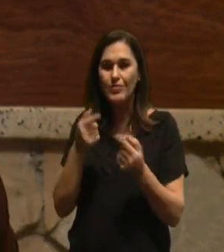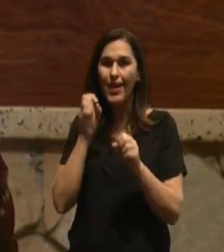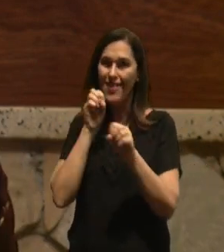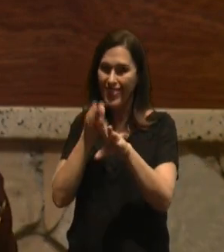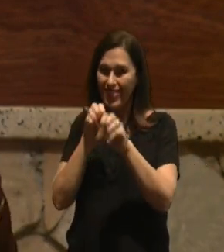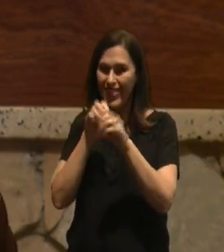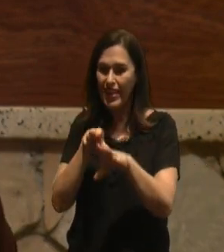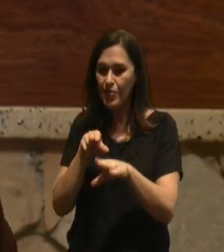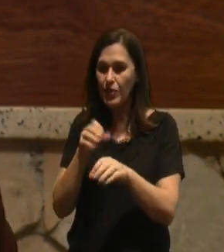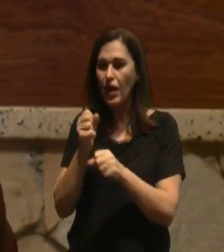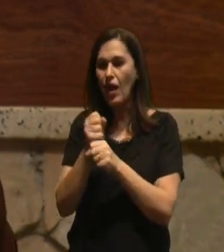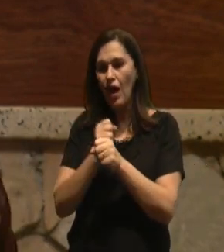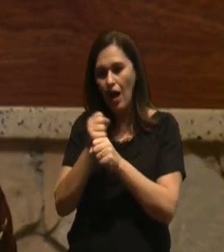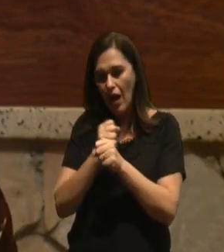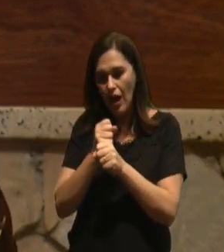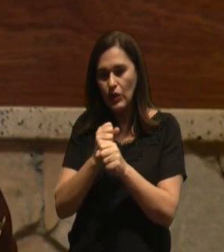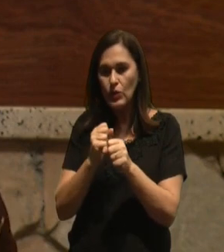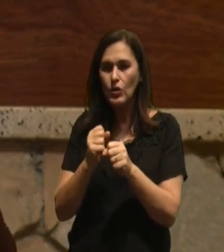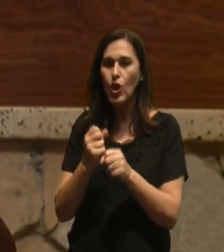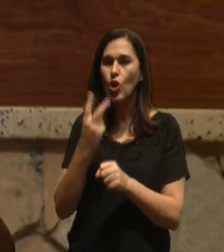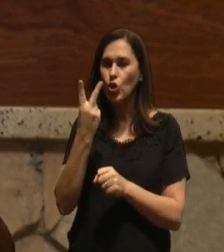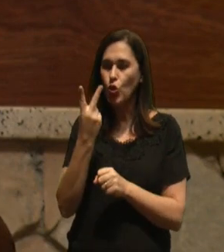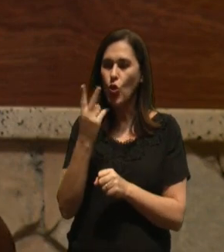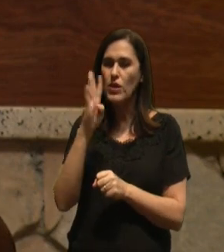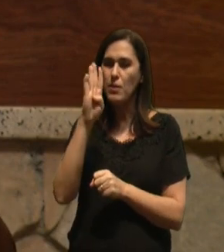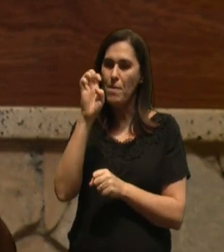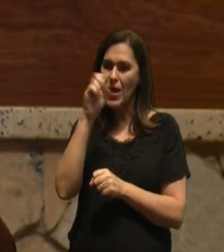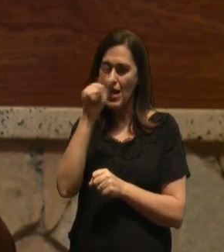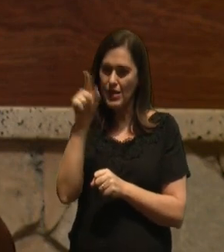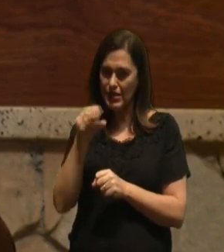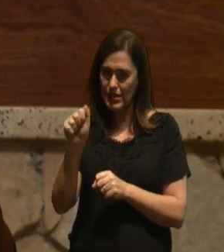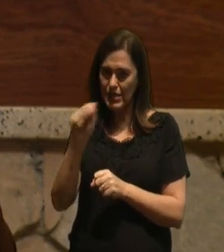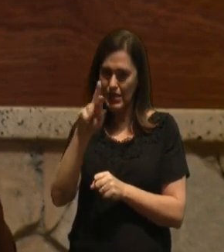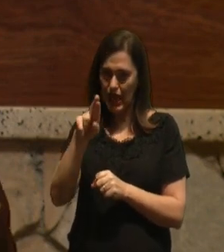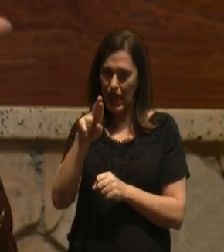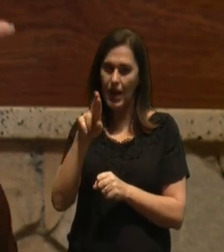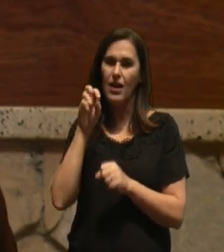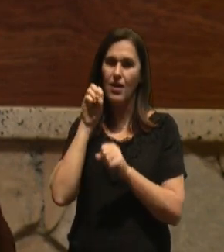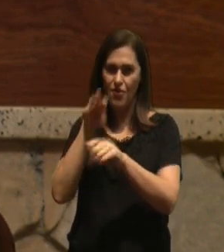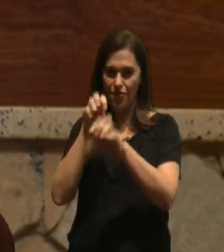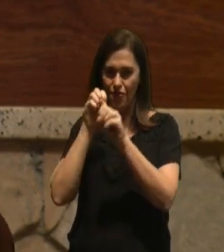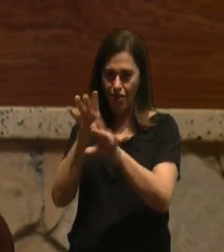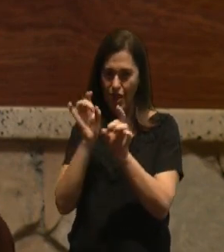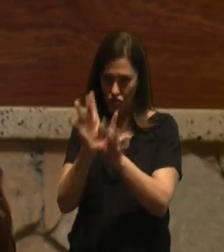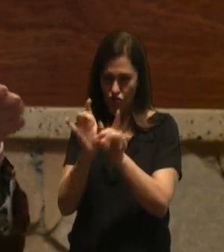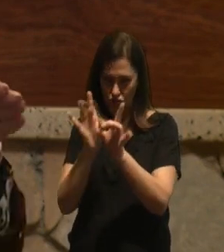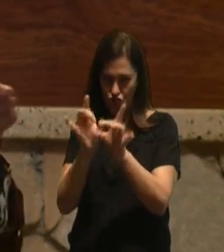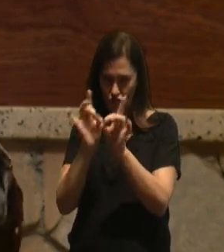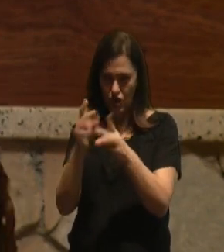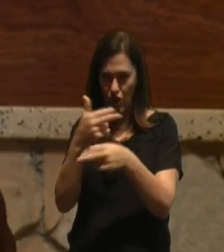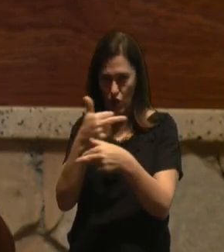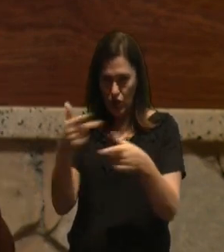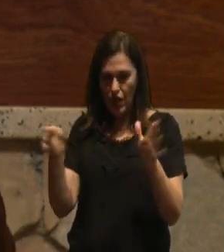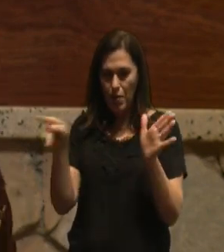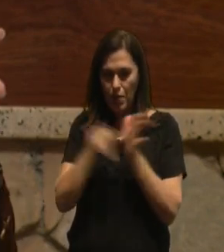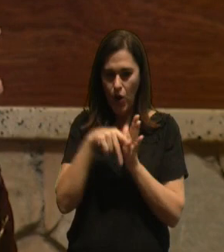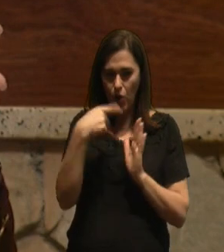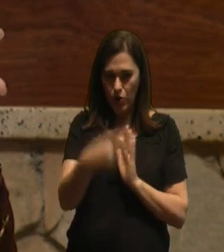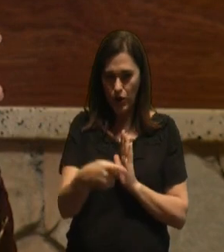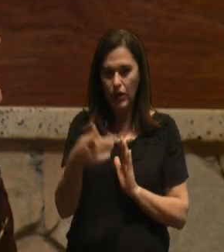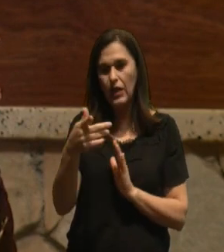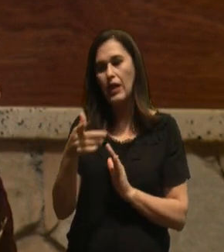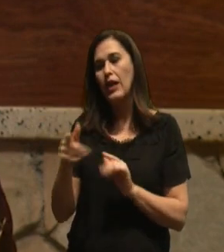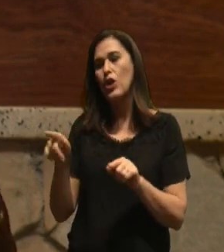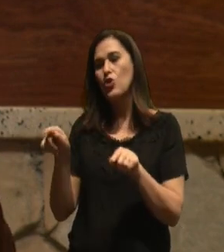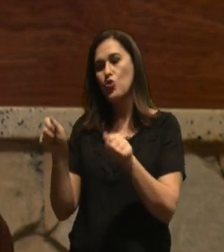E, anualmente, nós fazemos dois bazares, onde são vendidos esses trabalhos que é feito por eles e também pelas